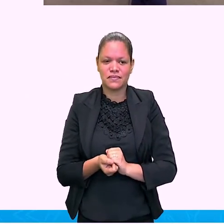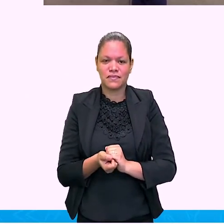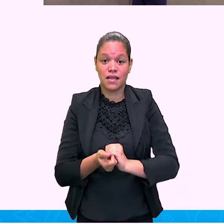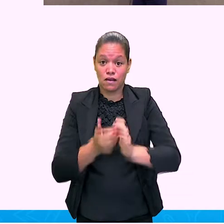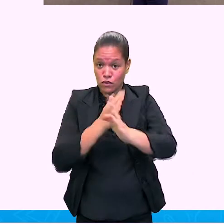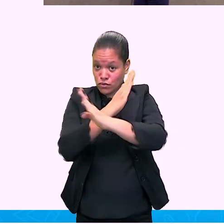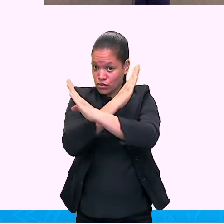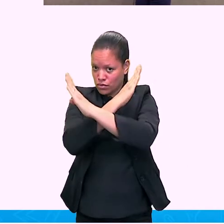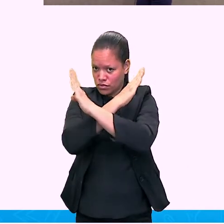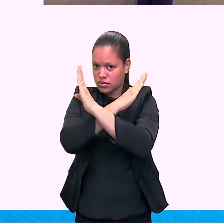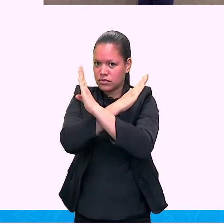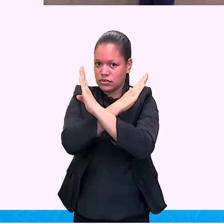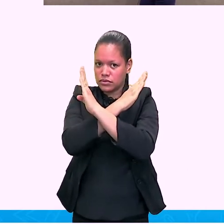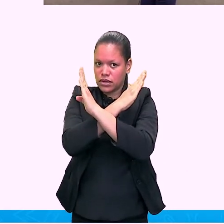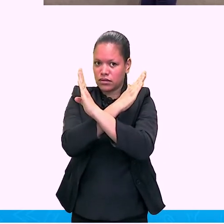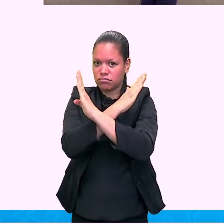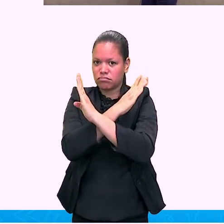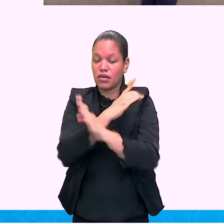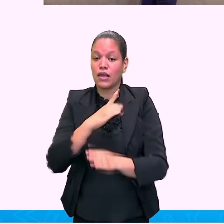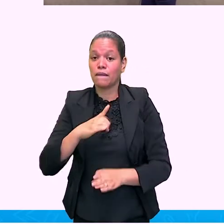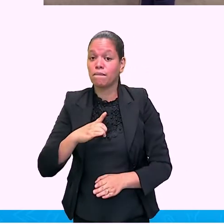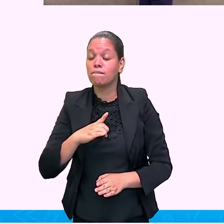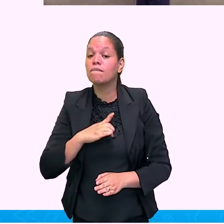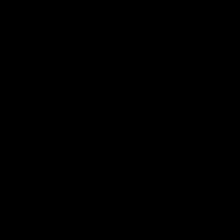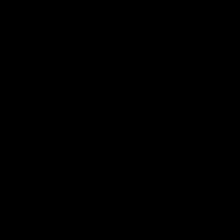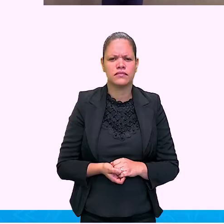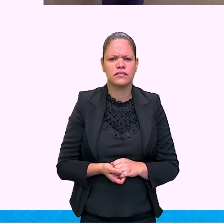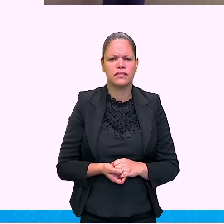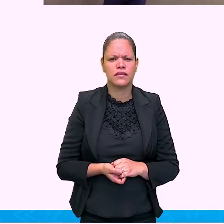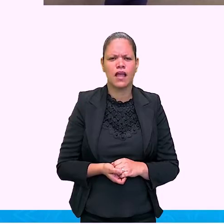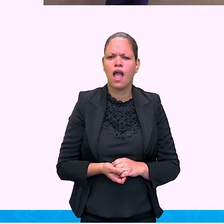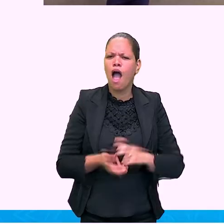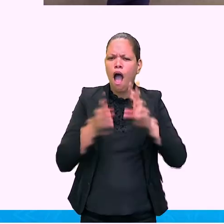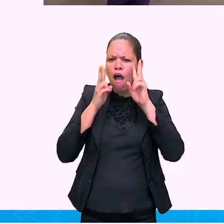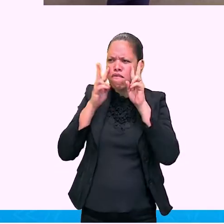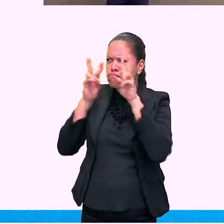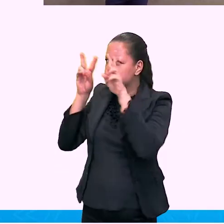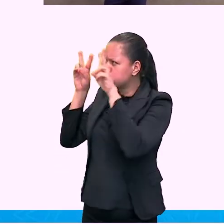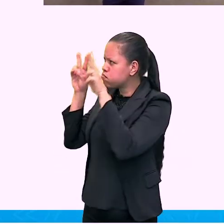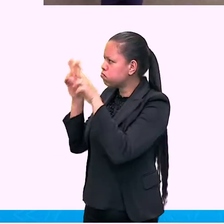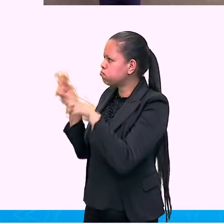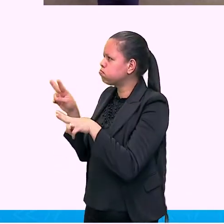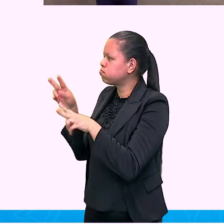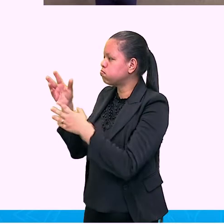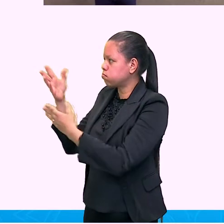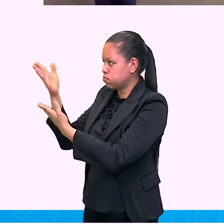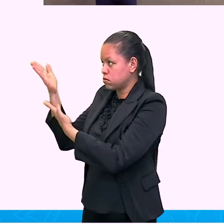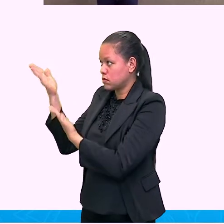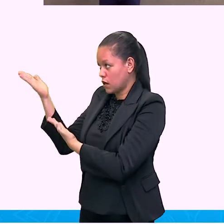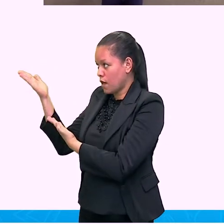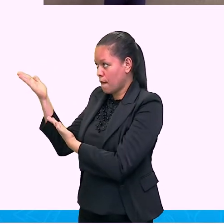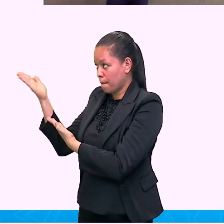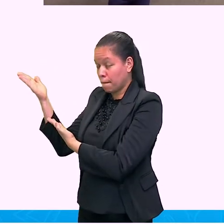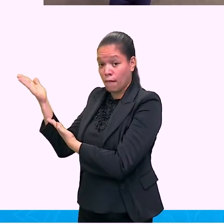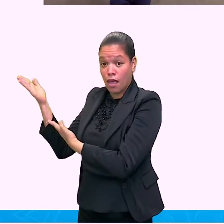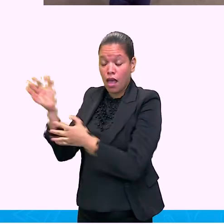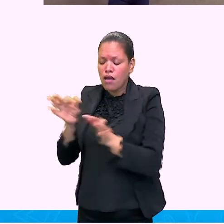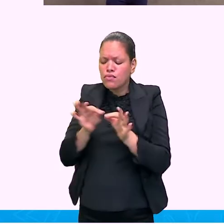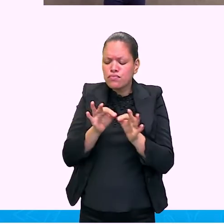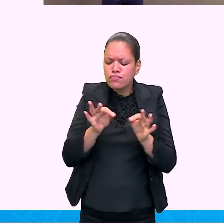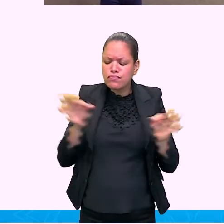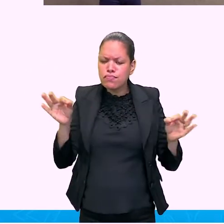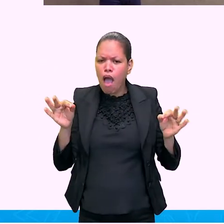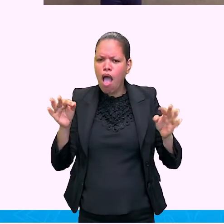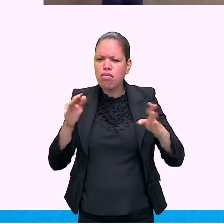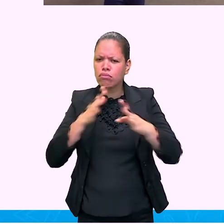se cruzar e vão ter um ponto em comum. Então, verifiquem esta imagem de retas concorrentes.